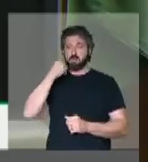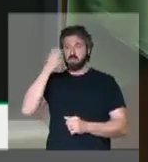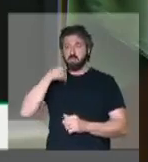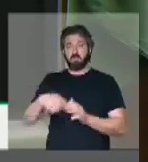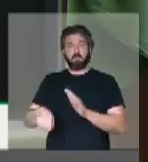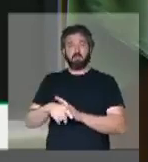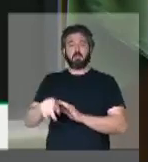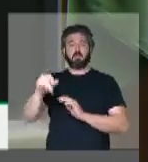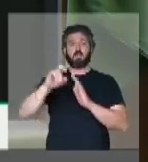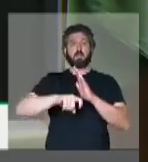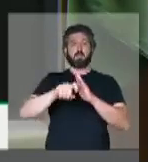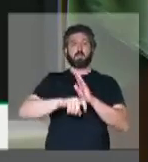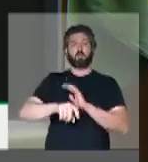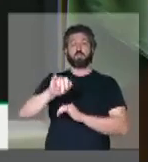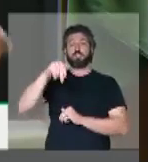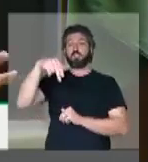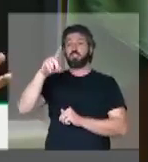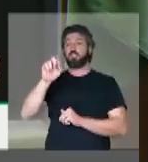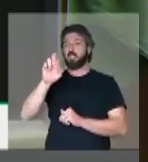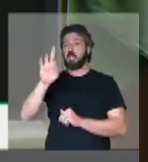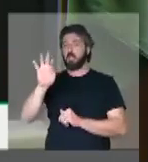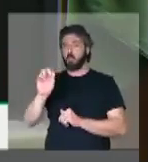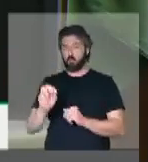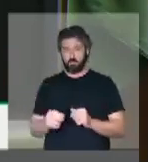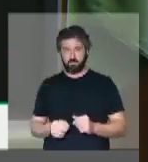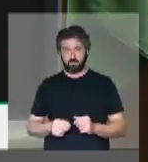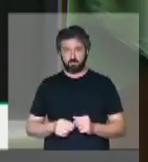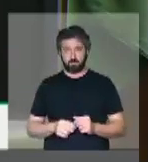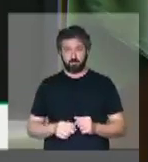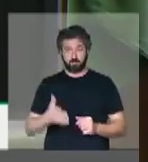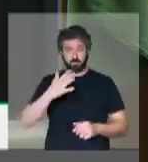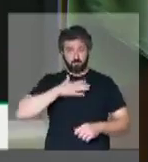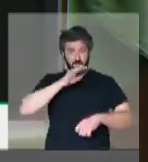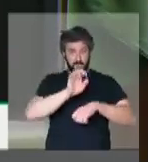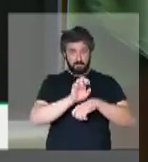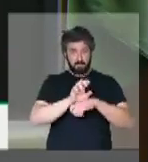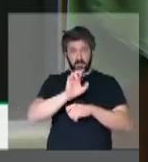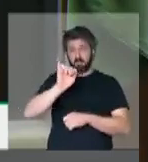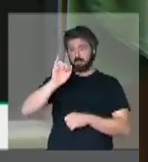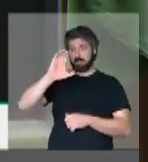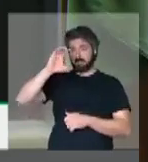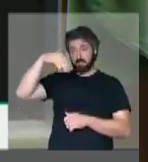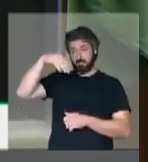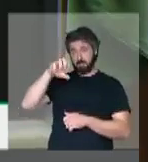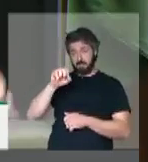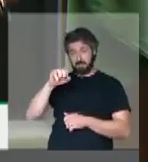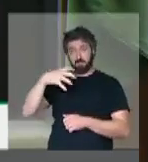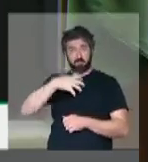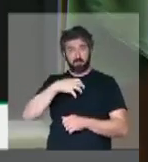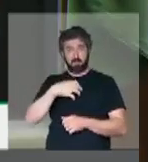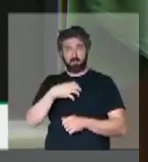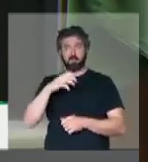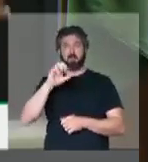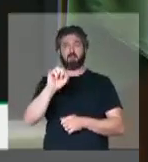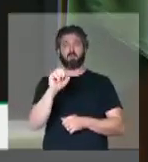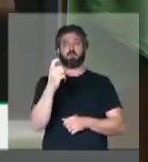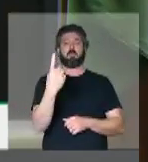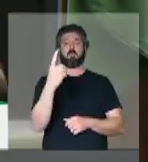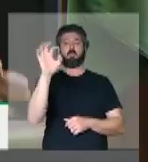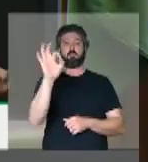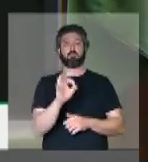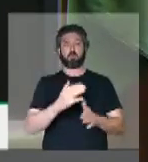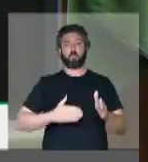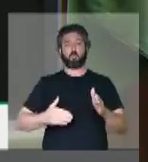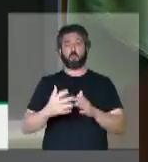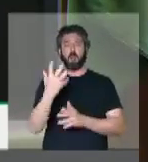arrecadação vinda do imposto indireto. No meu estado, o ICMS é responsável, na Bahia, por 81%